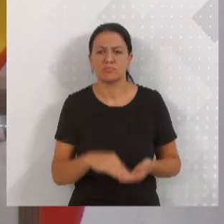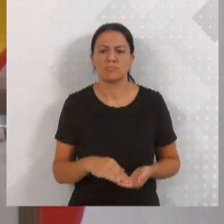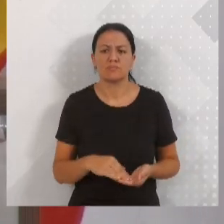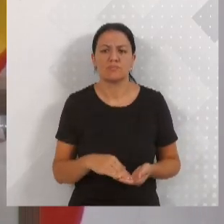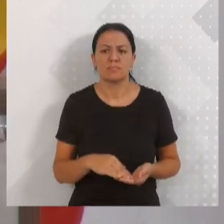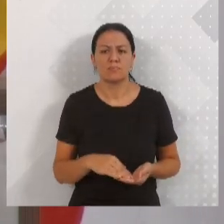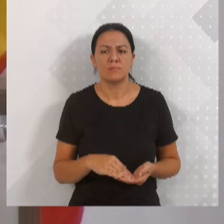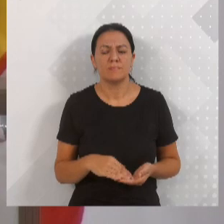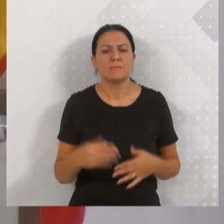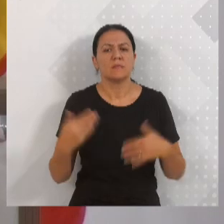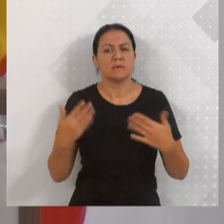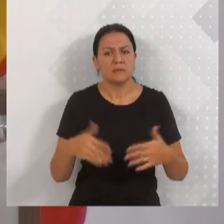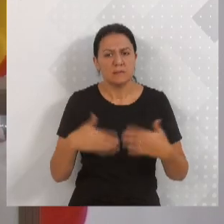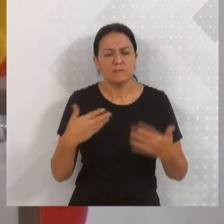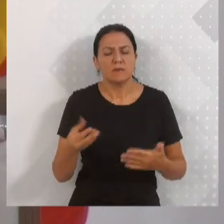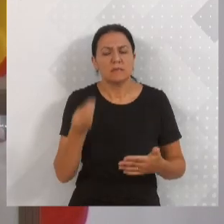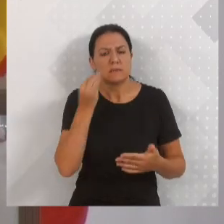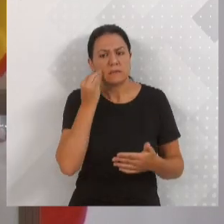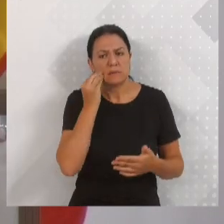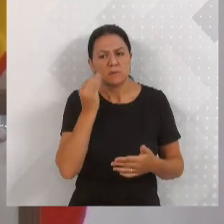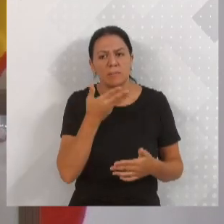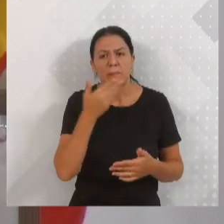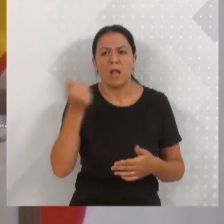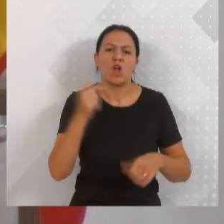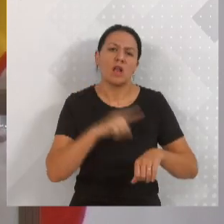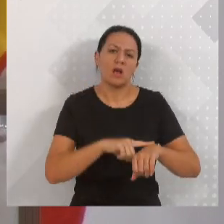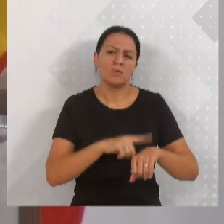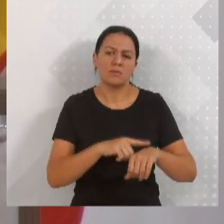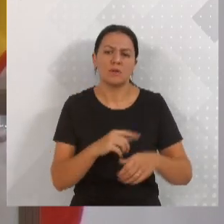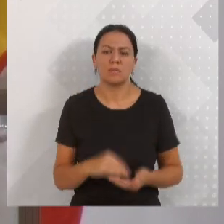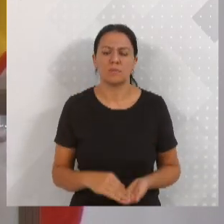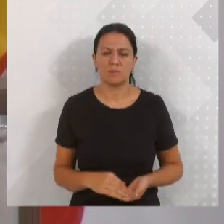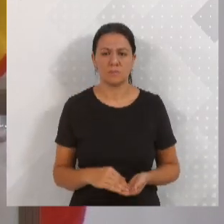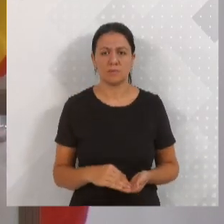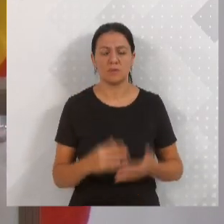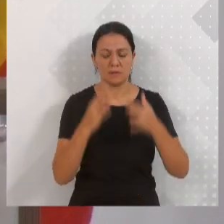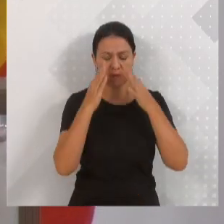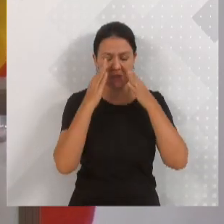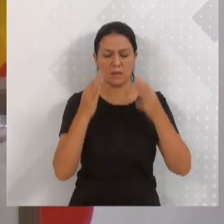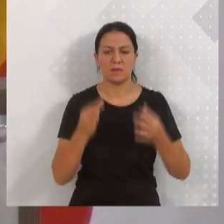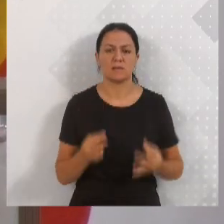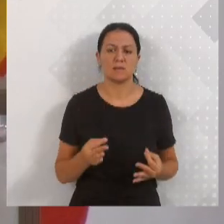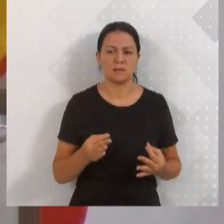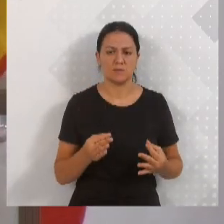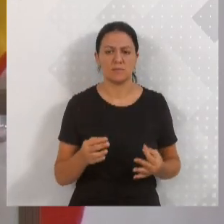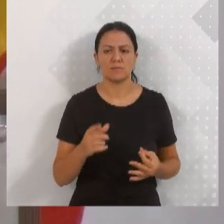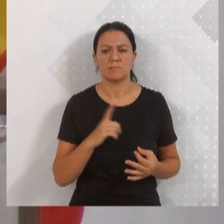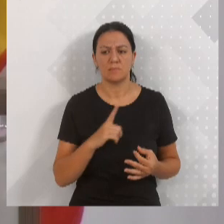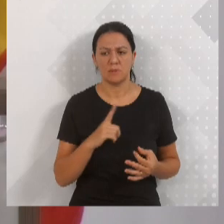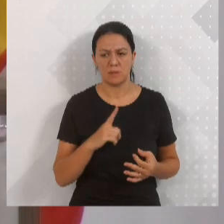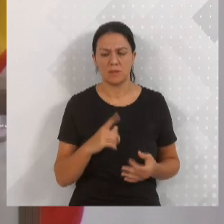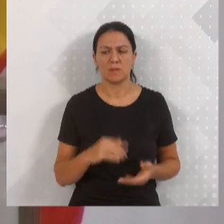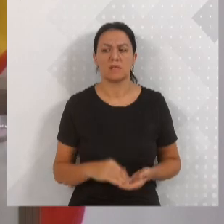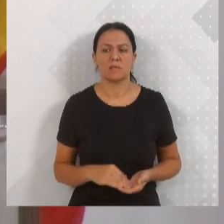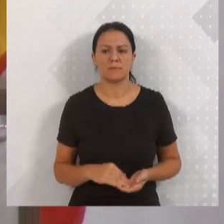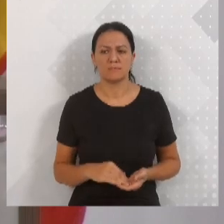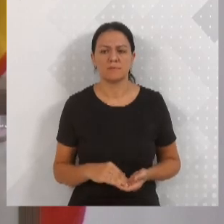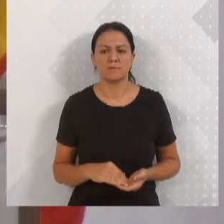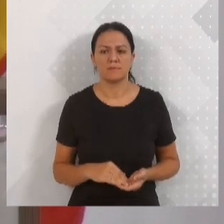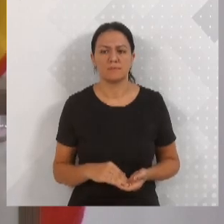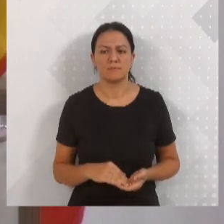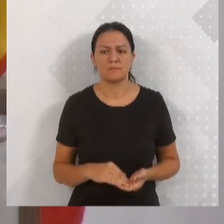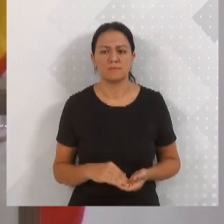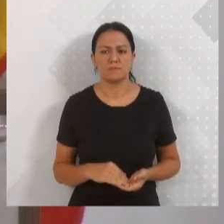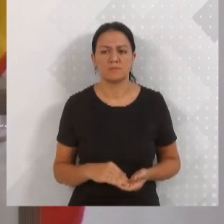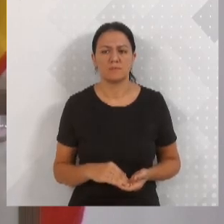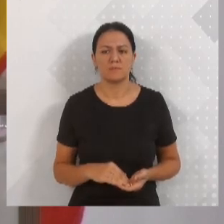procura ampliar eh esse tempo e essa atenção que a gente vem dando aos terminais urbanos